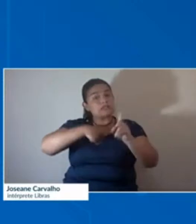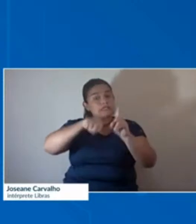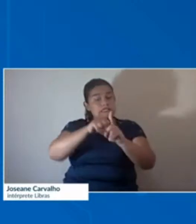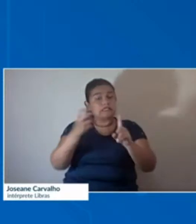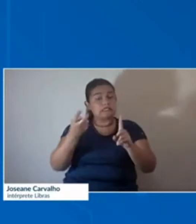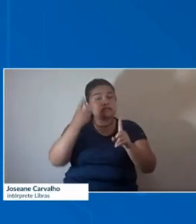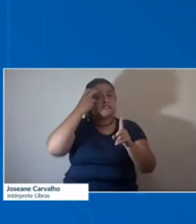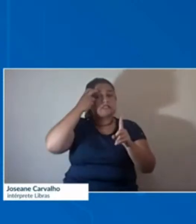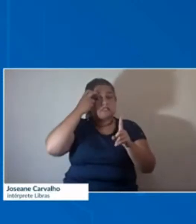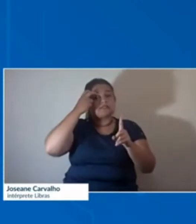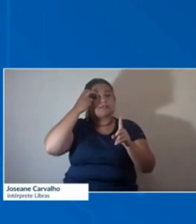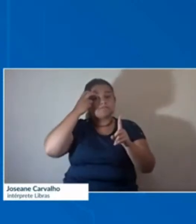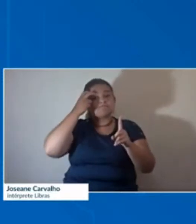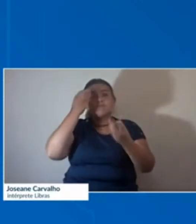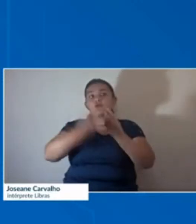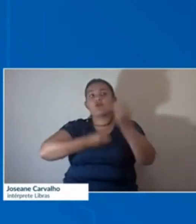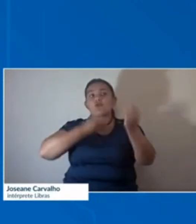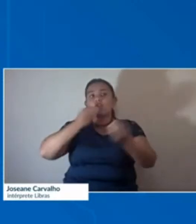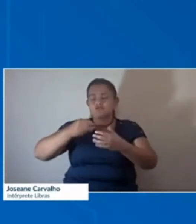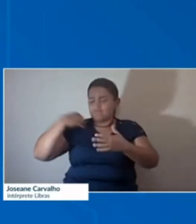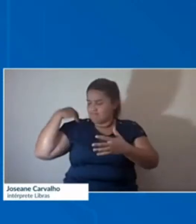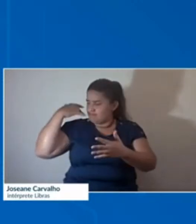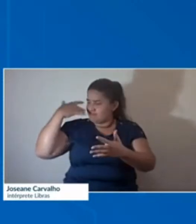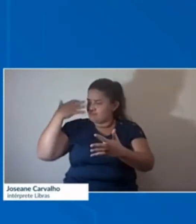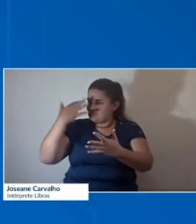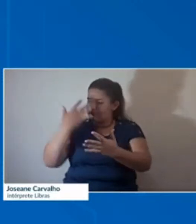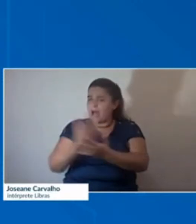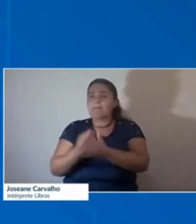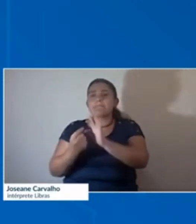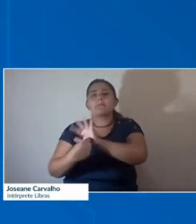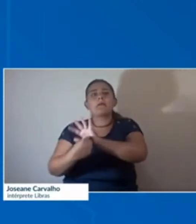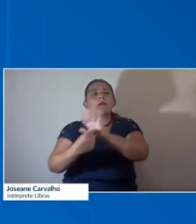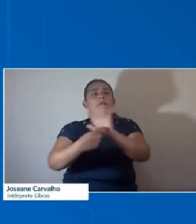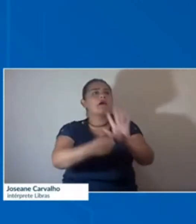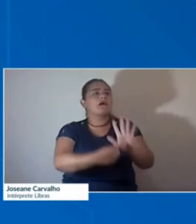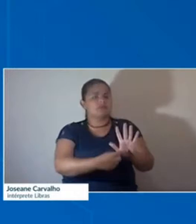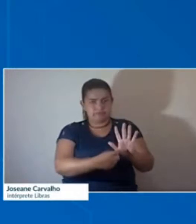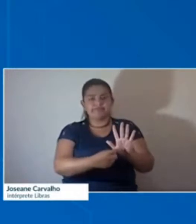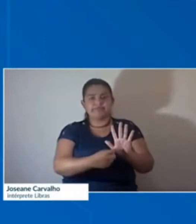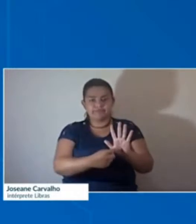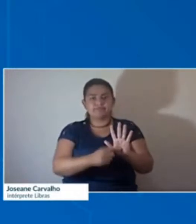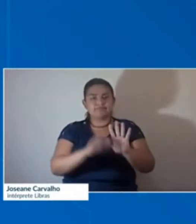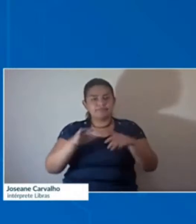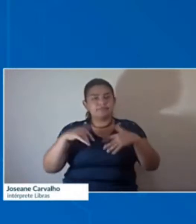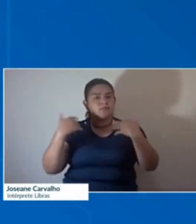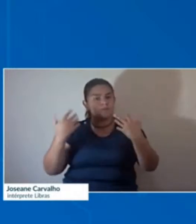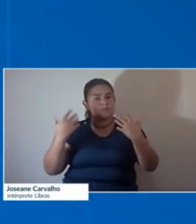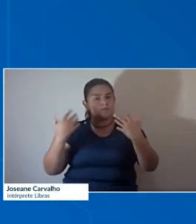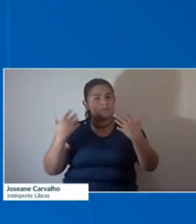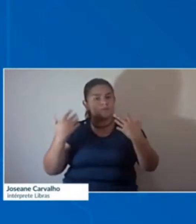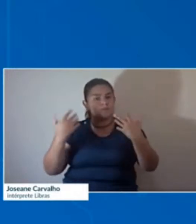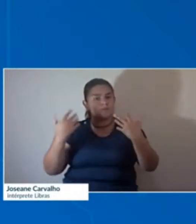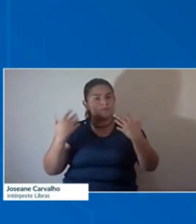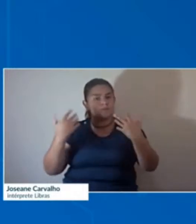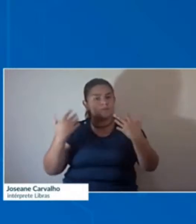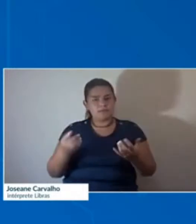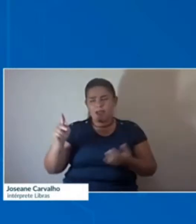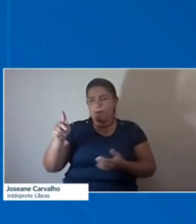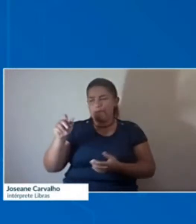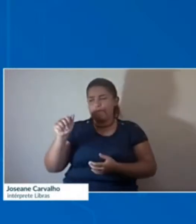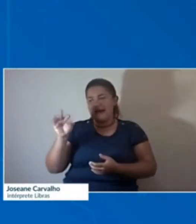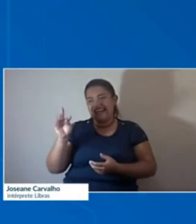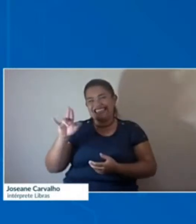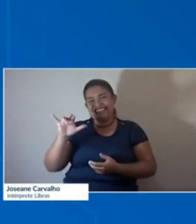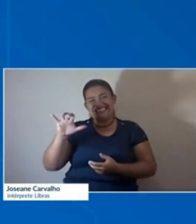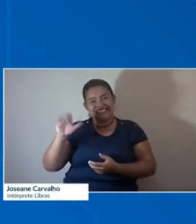de significados, de significações, né? Então, assim, apesar de, como a Patrícia mencionou, de